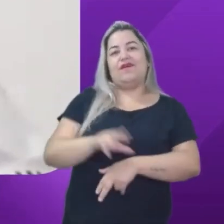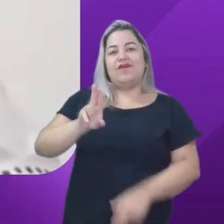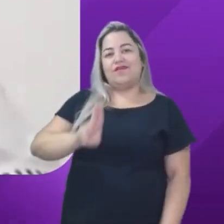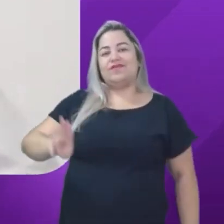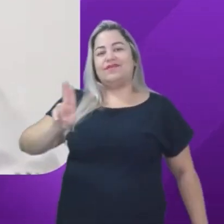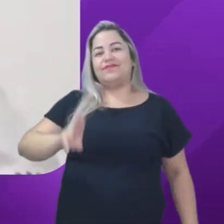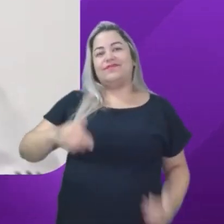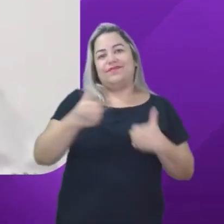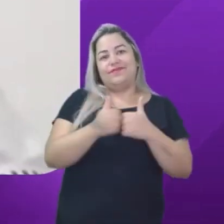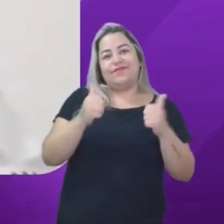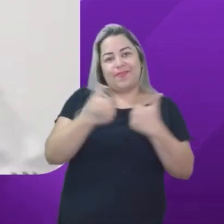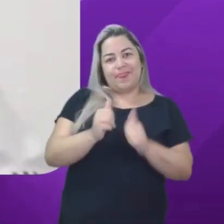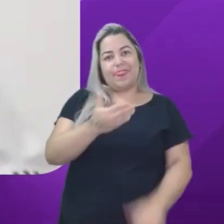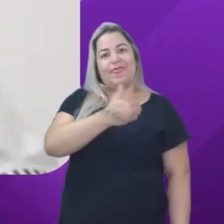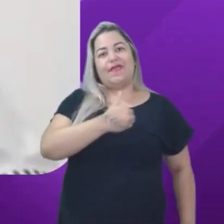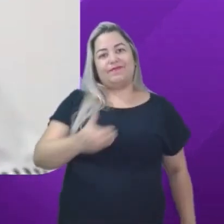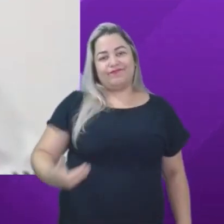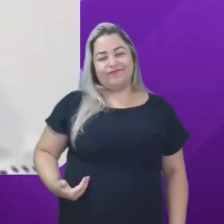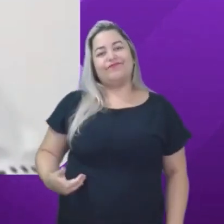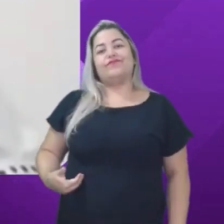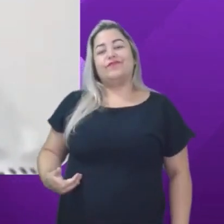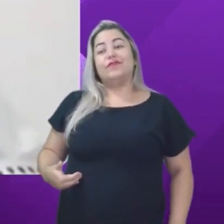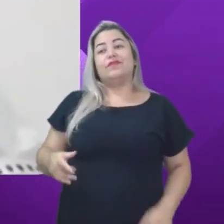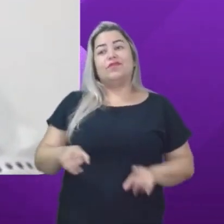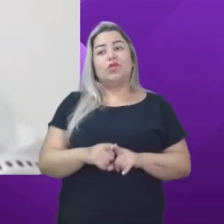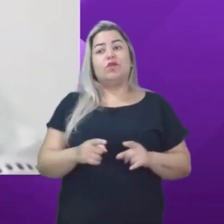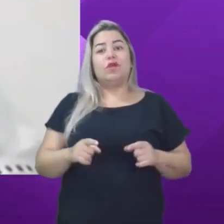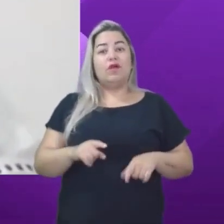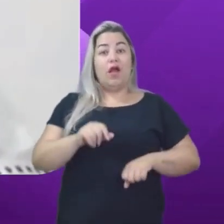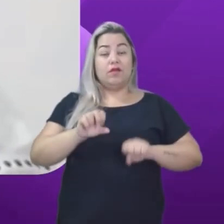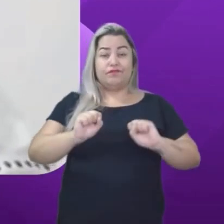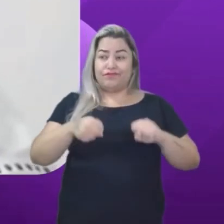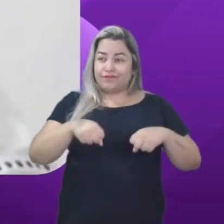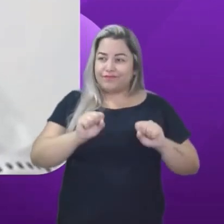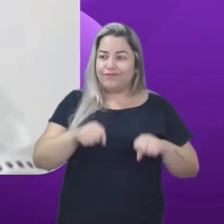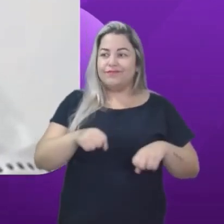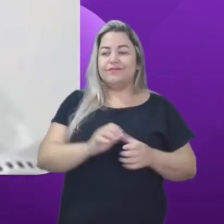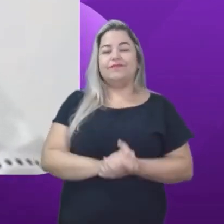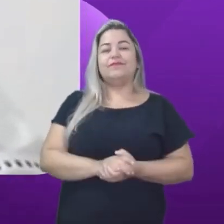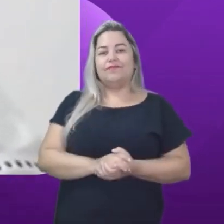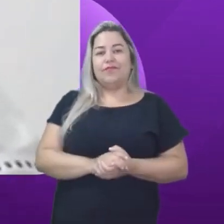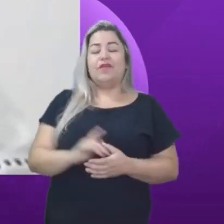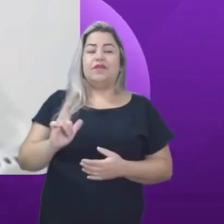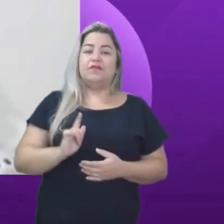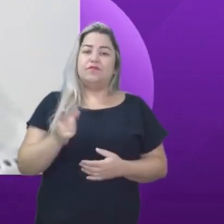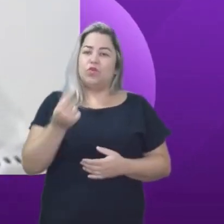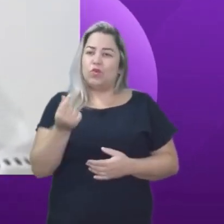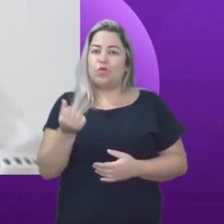o transporte coletivo e andam menos de motocicleta. Tem menos